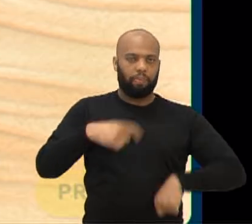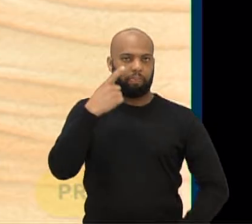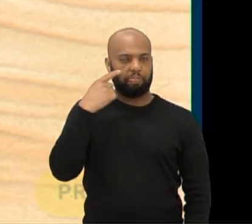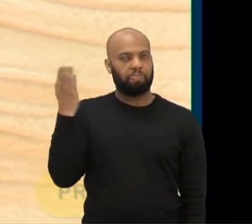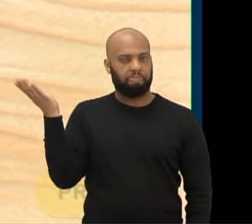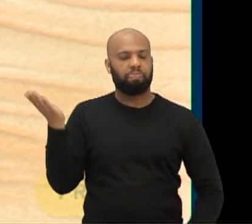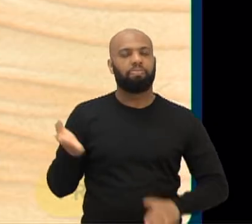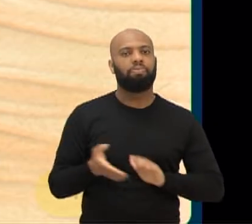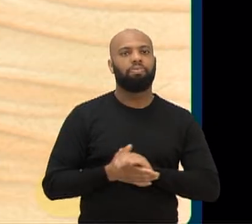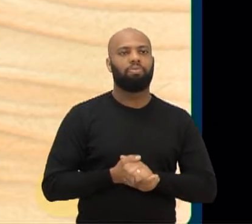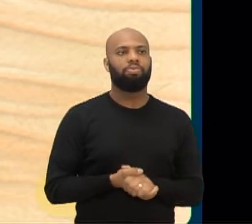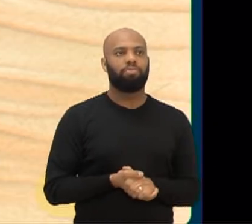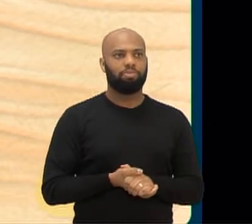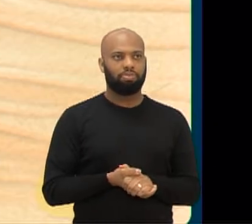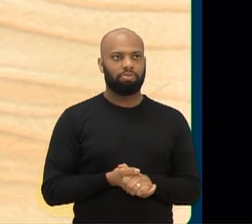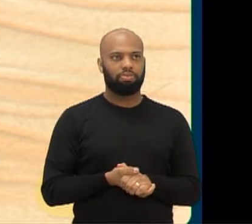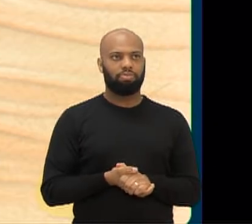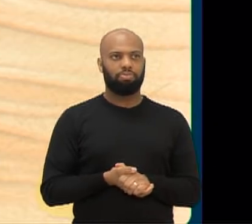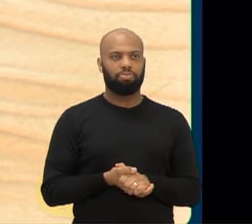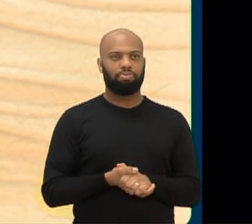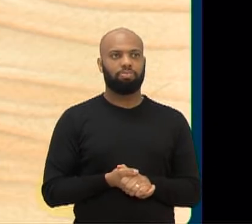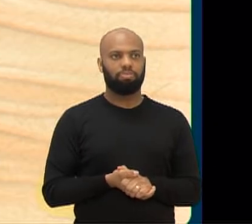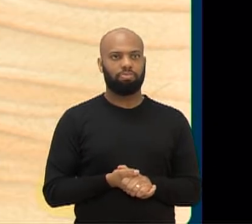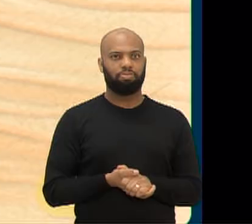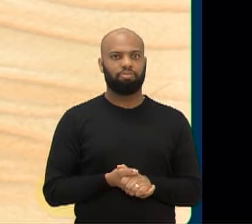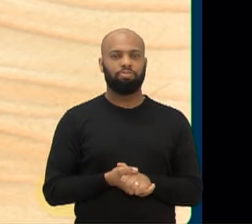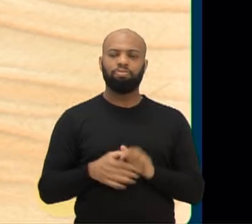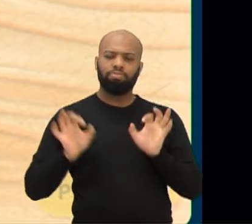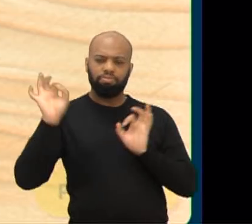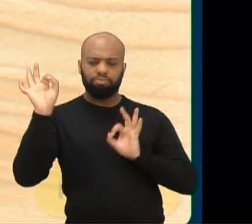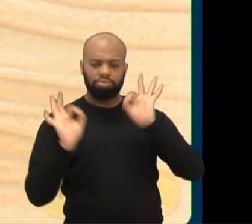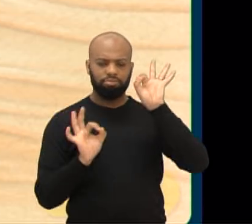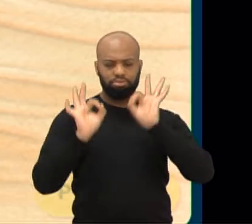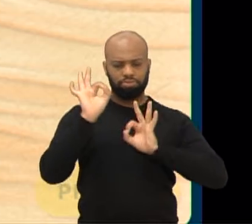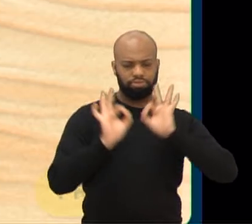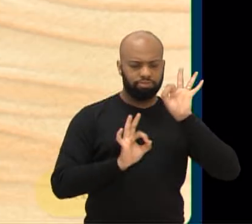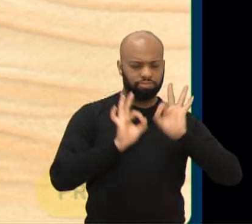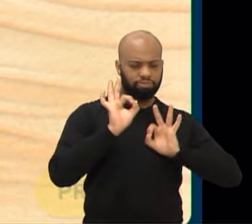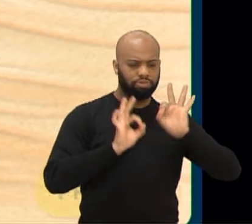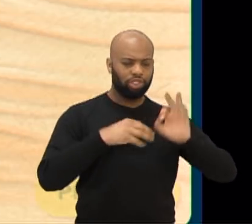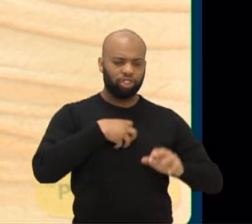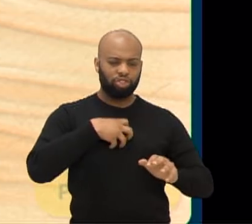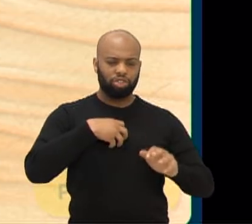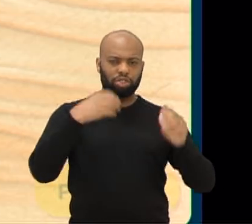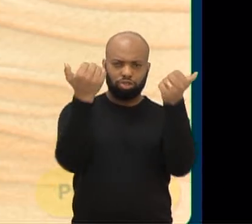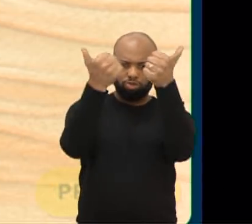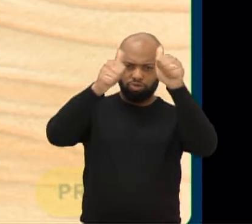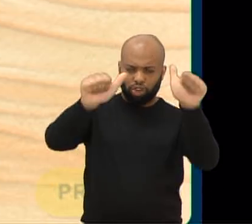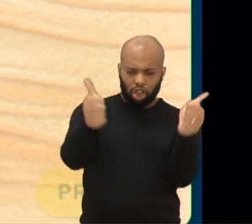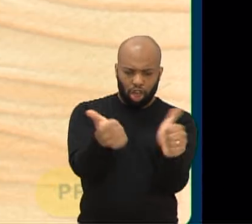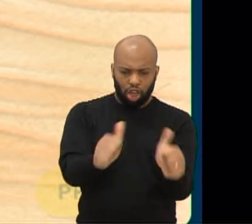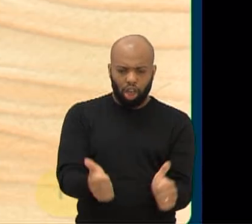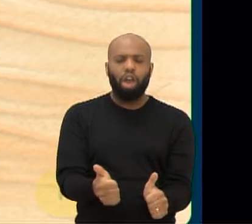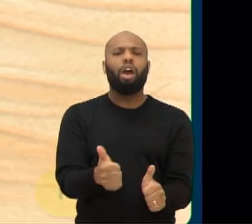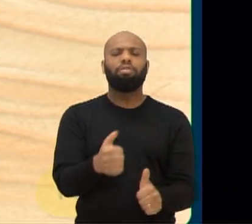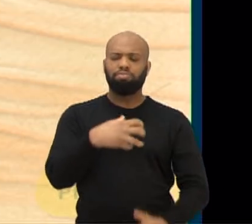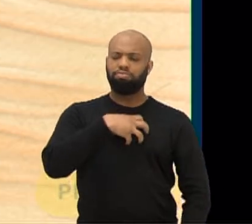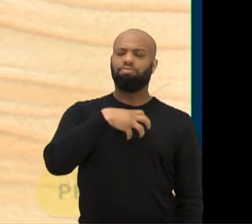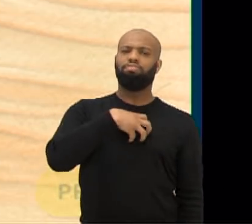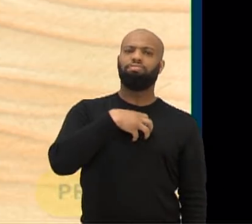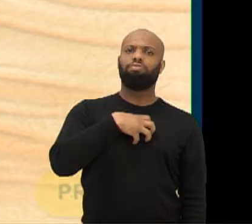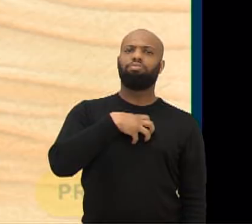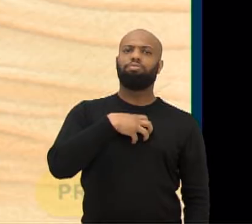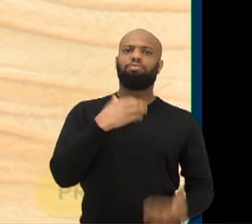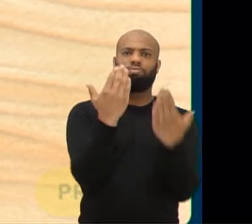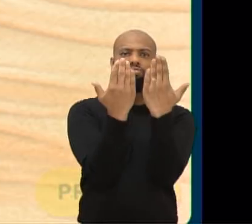É isso mesmo, ó. Fazendo o encaixe das figuras, ela vai tomando forma de maneira que